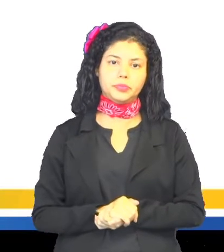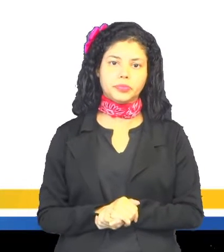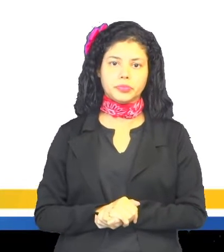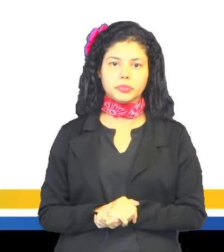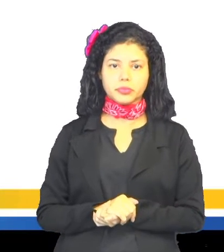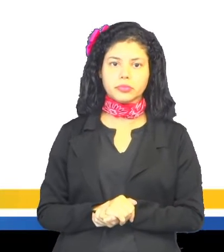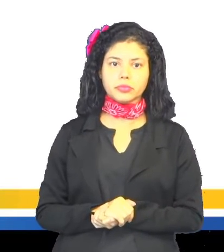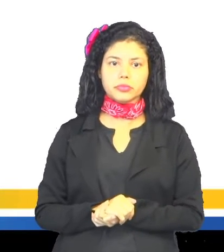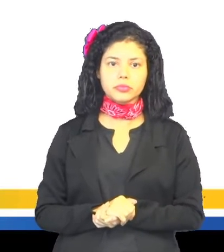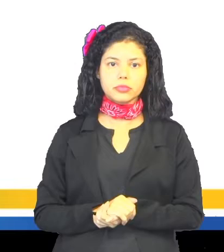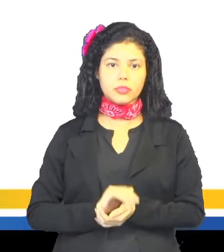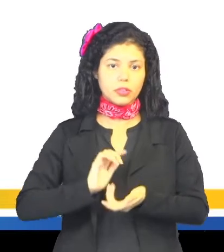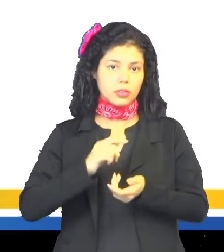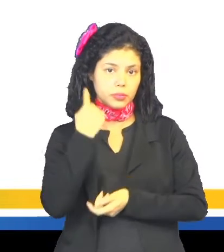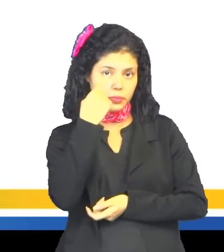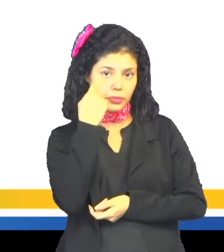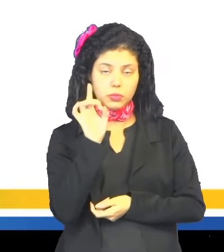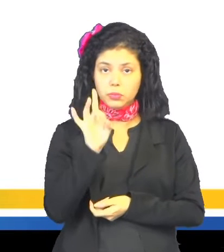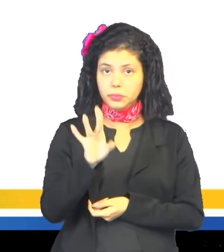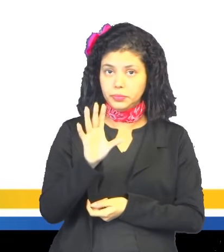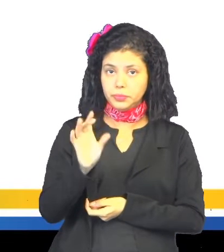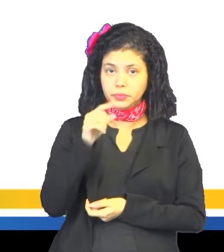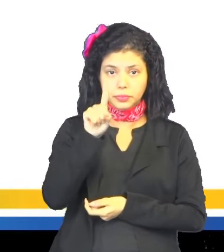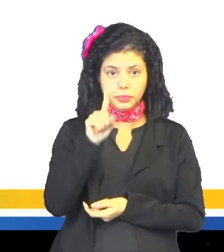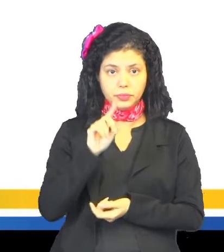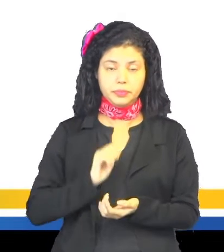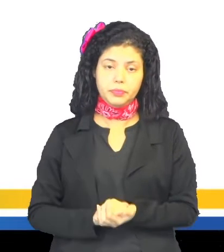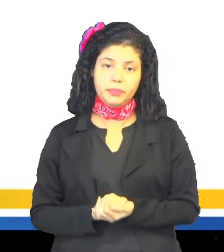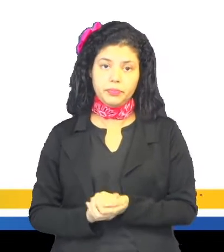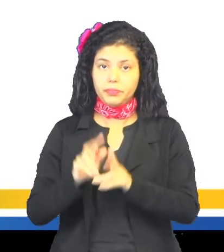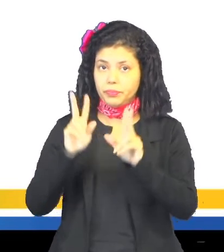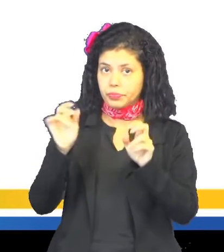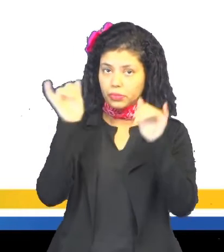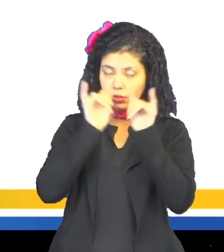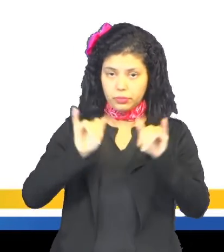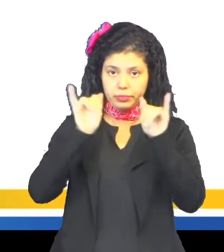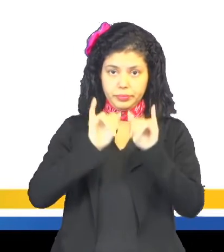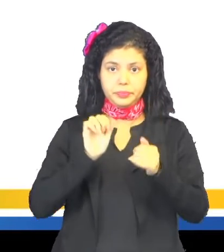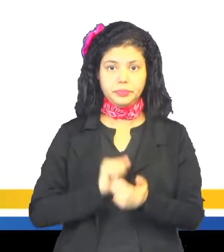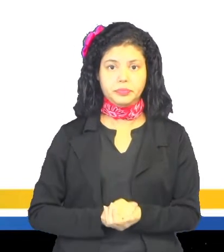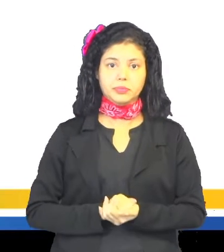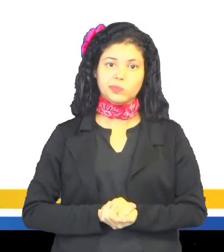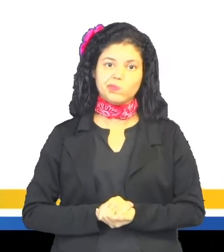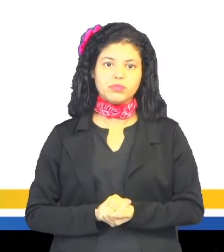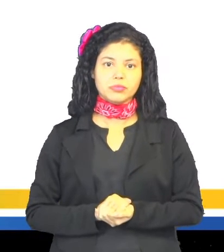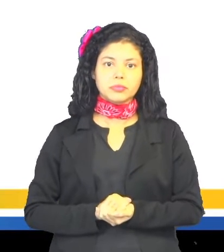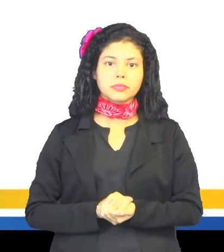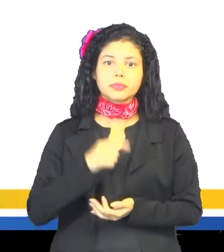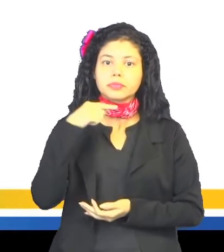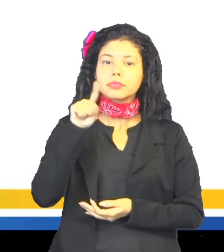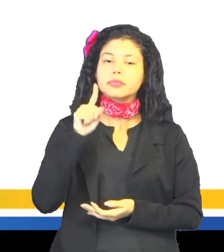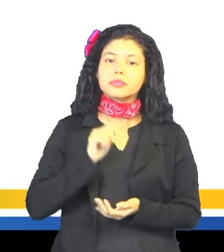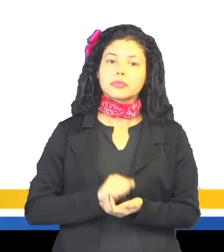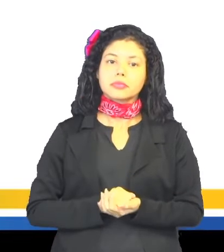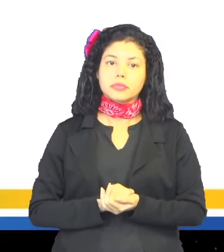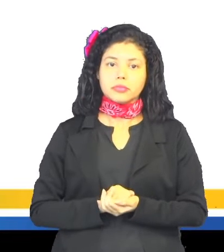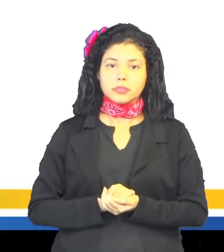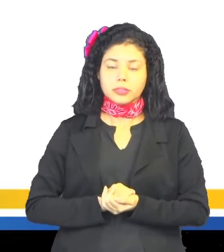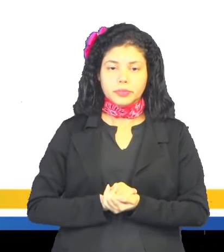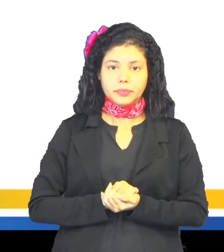acento grave né na língua espanhola único assento existentes devem a título de informação é o acento